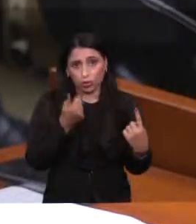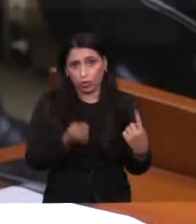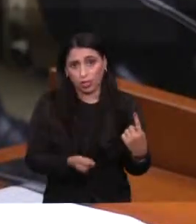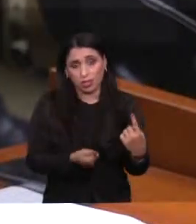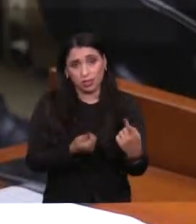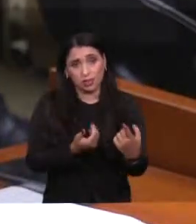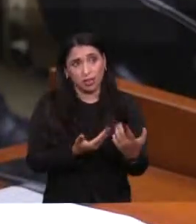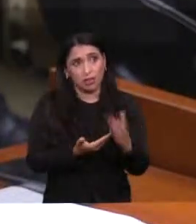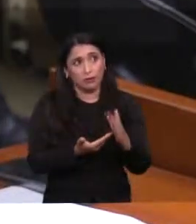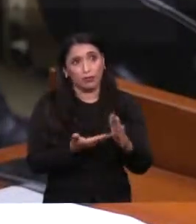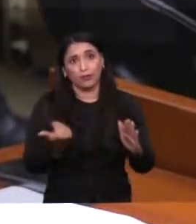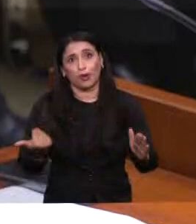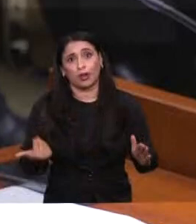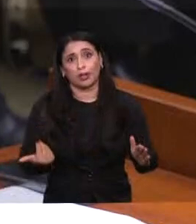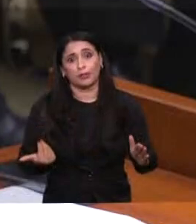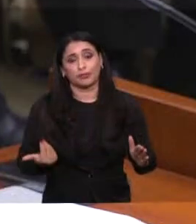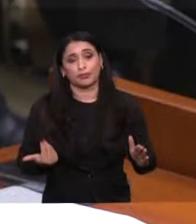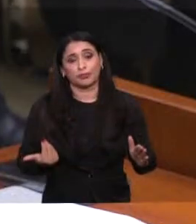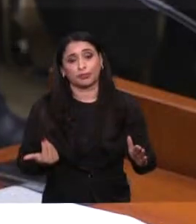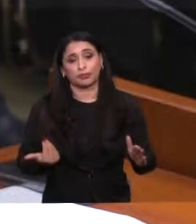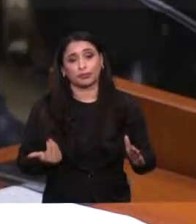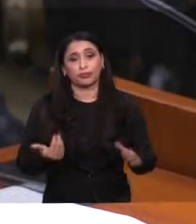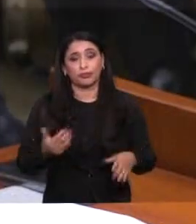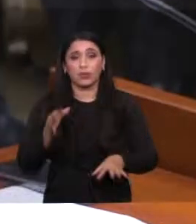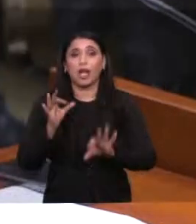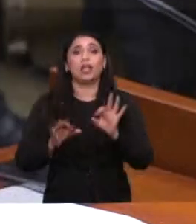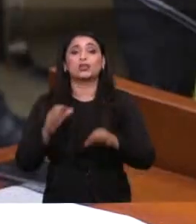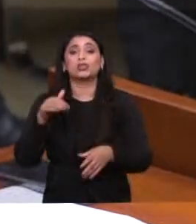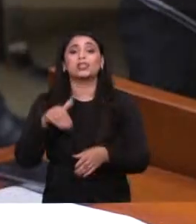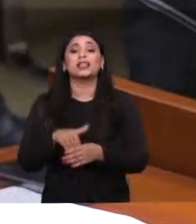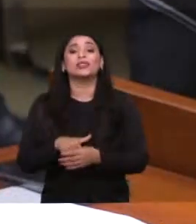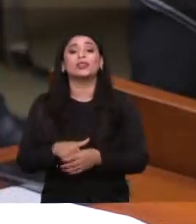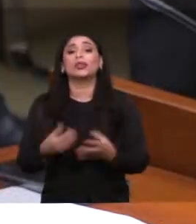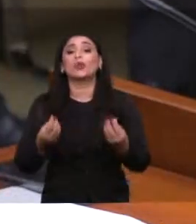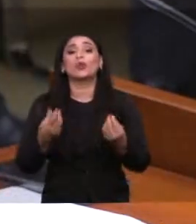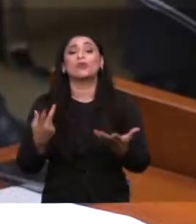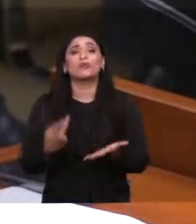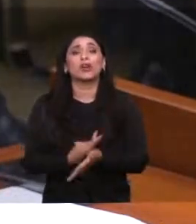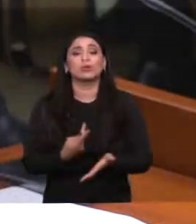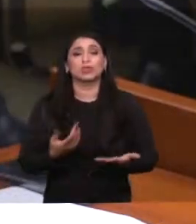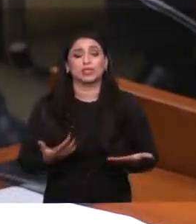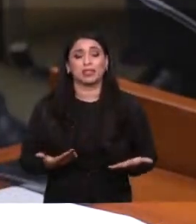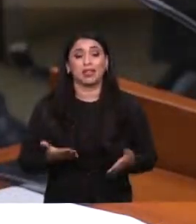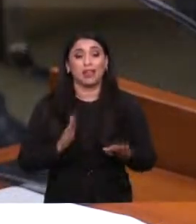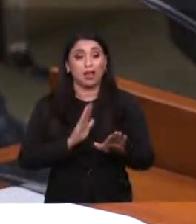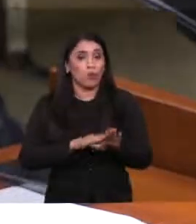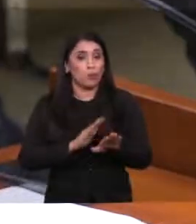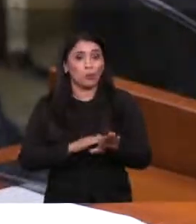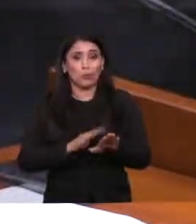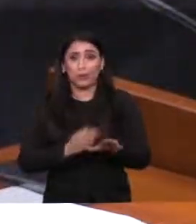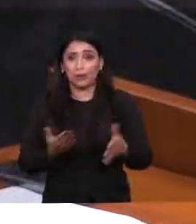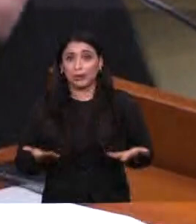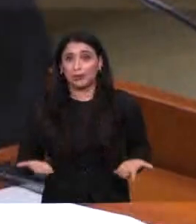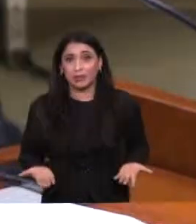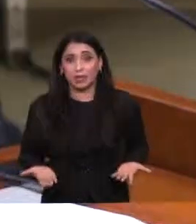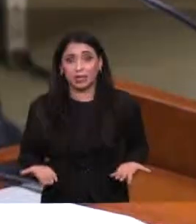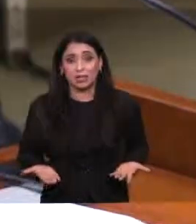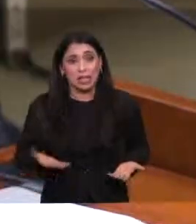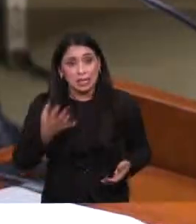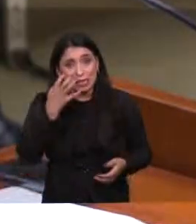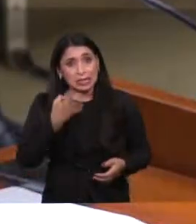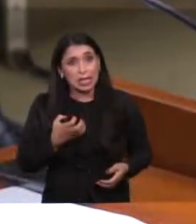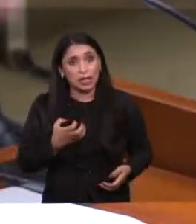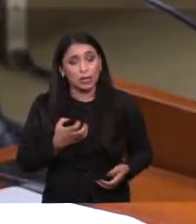repito, e a justiça eleitoral, como é que vai ficar? A justiça eleitoral... E aí é um problema de competência seríssimo, porque o juiz da